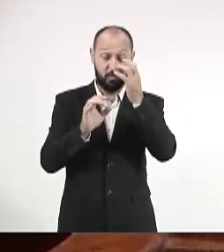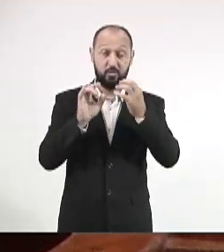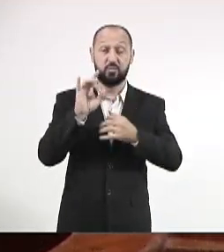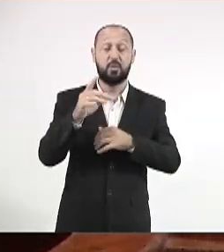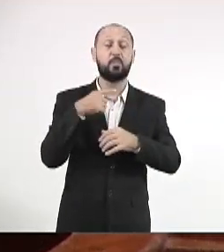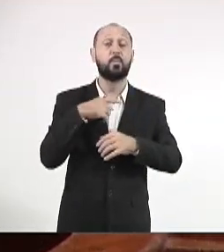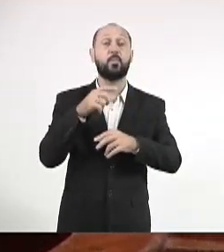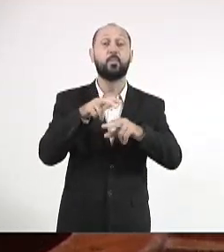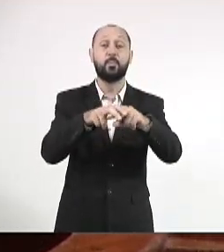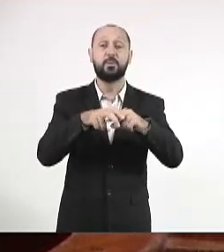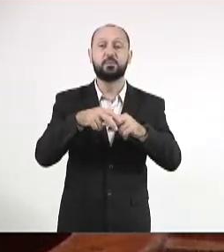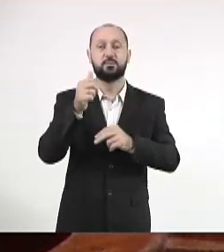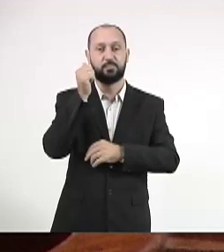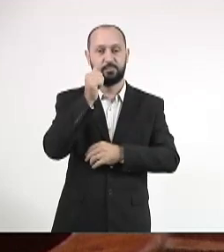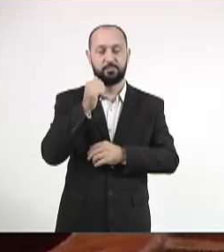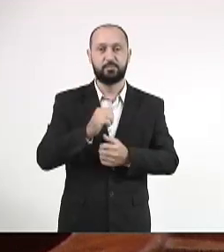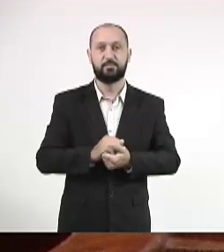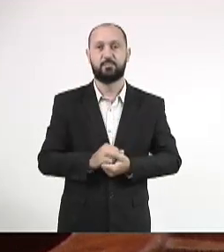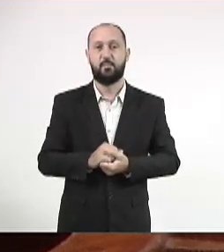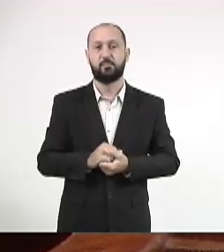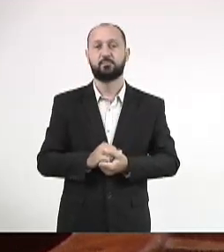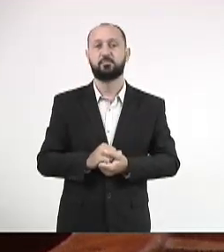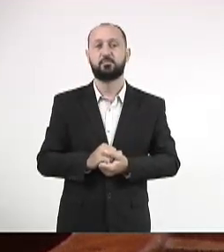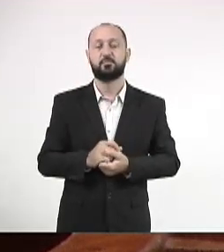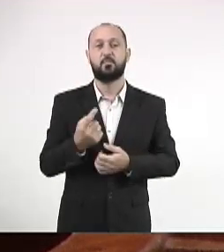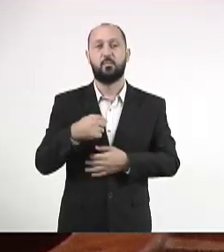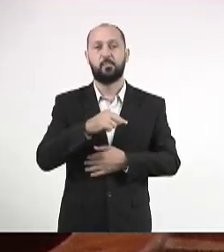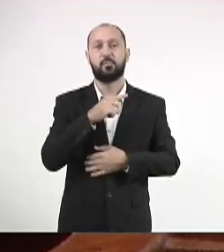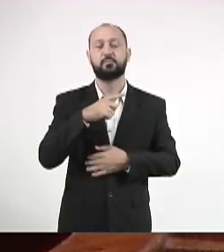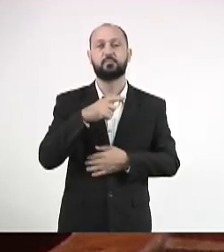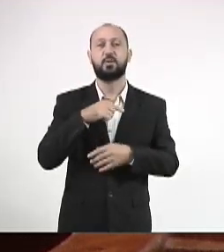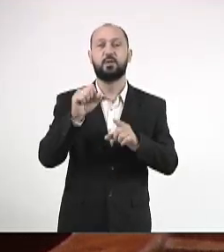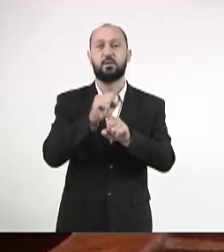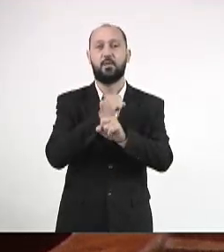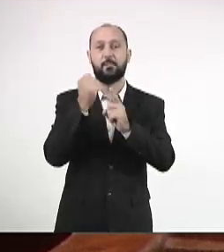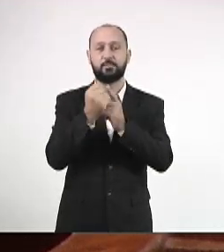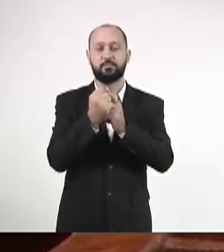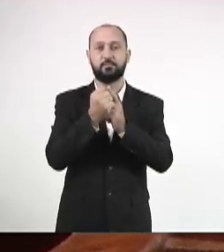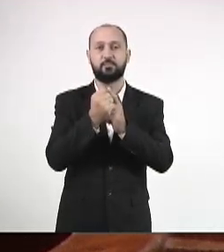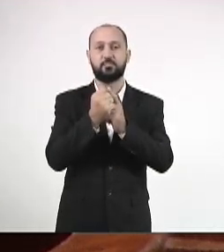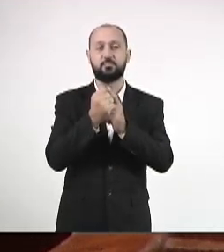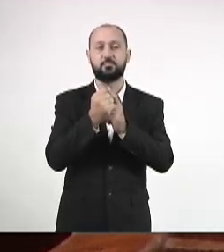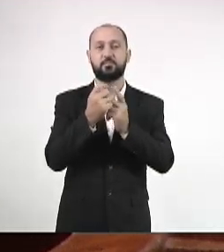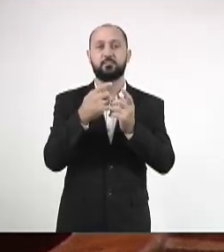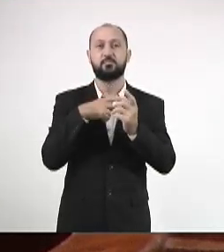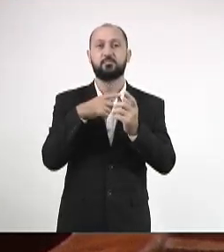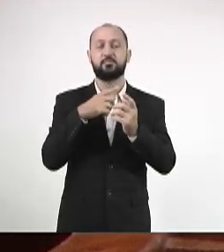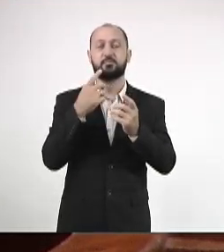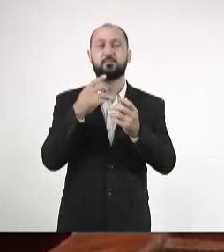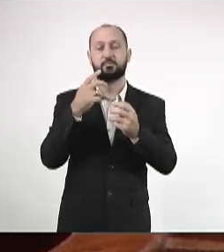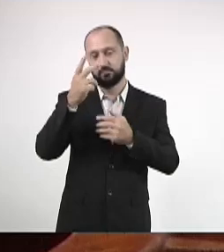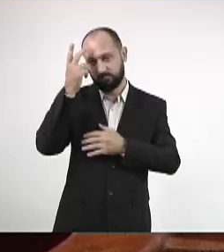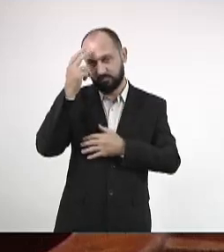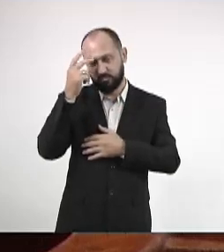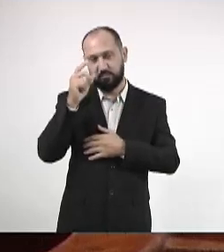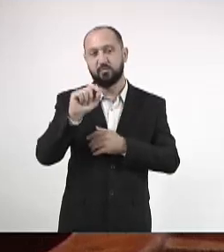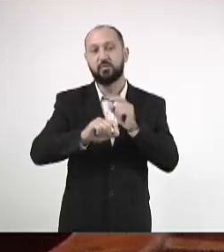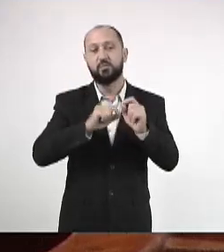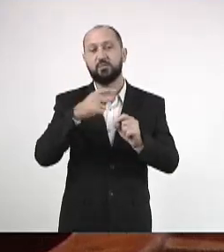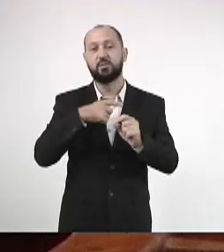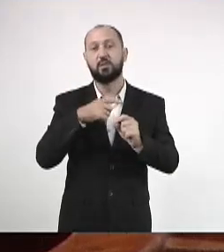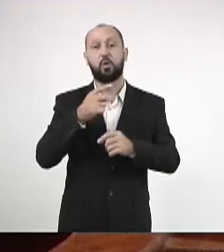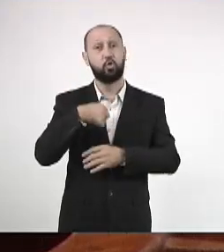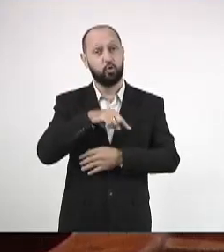de ser mulheres. Nós temos na sociedade uma condenação natural de que, se